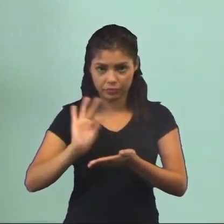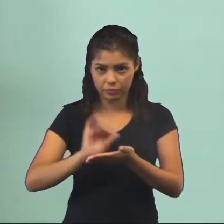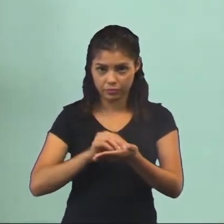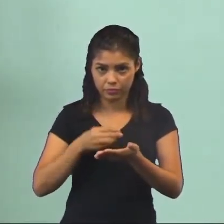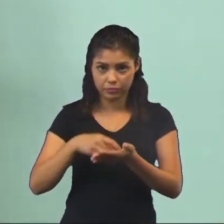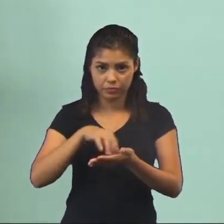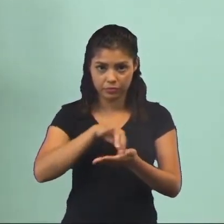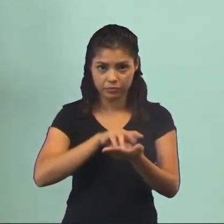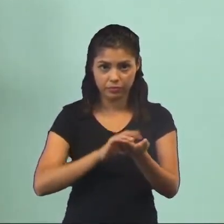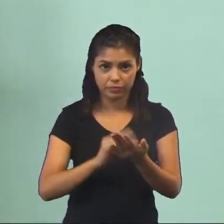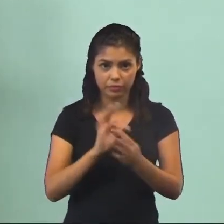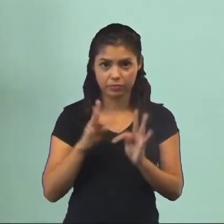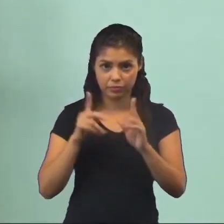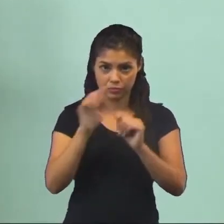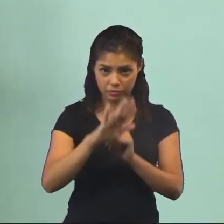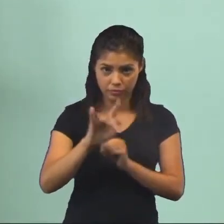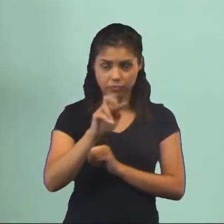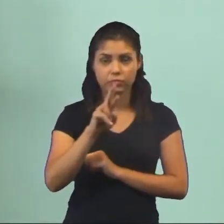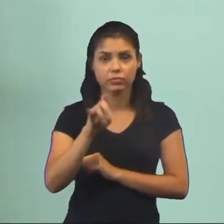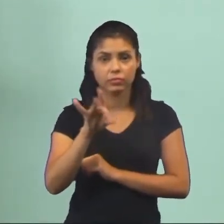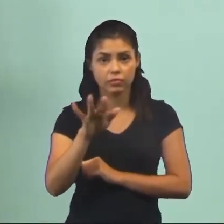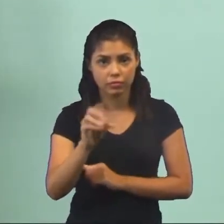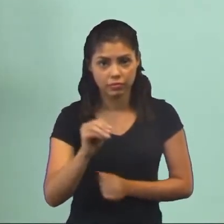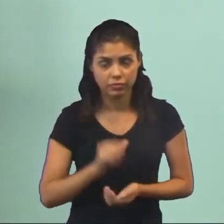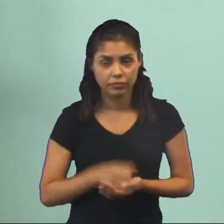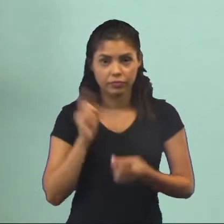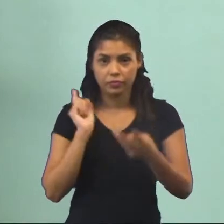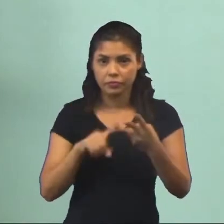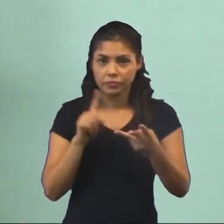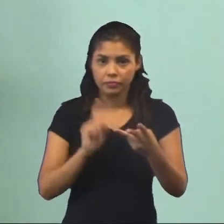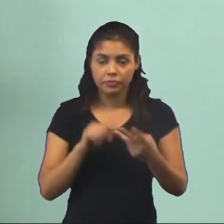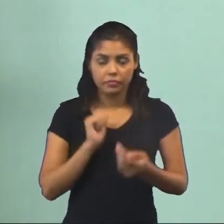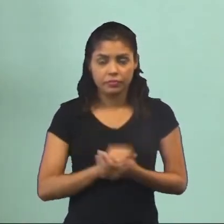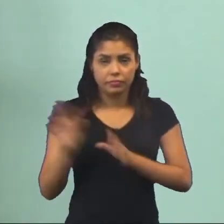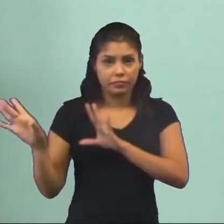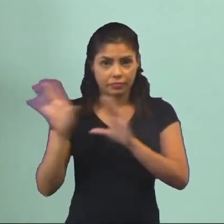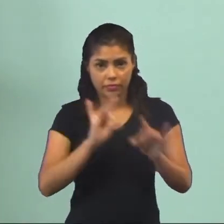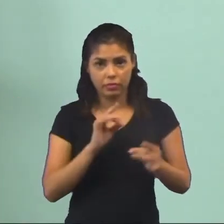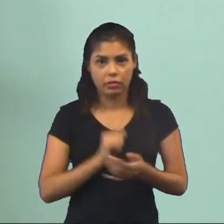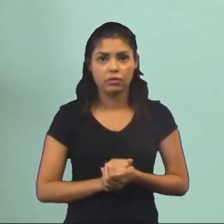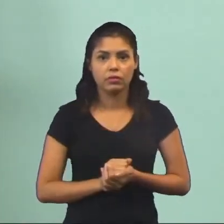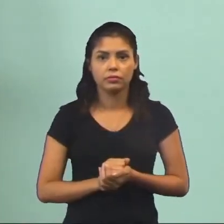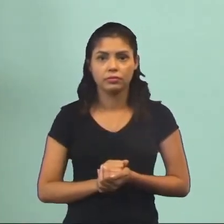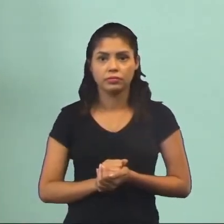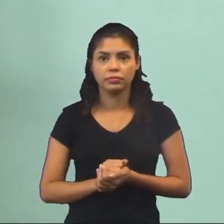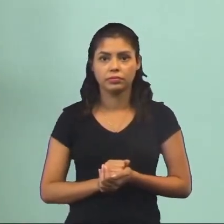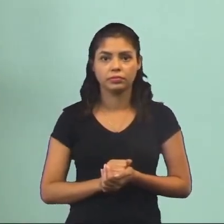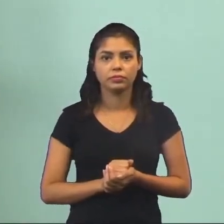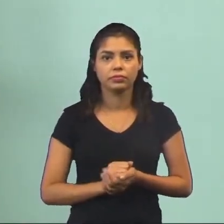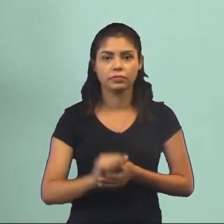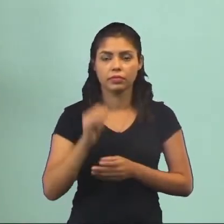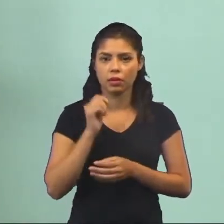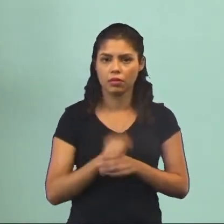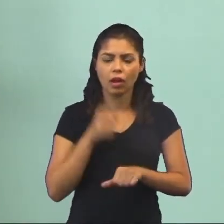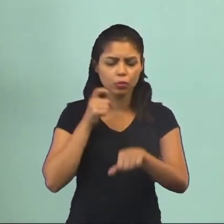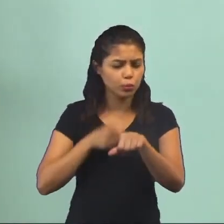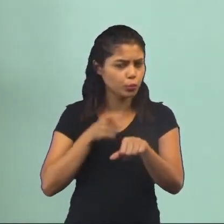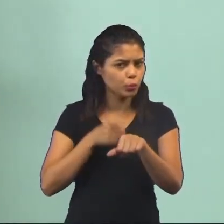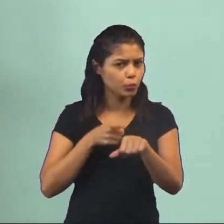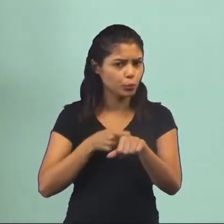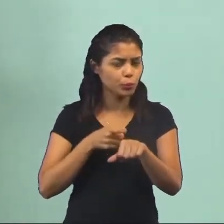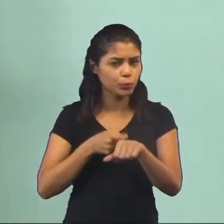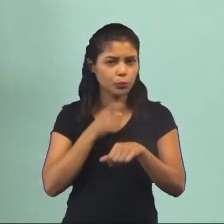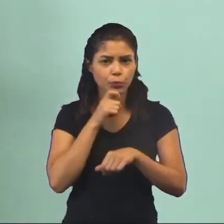no granulado. Número 3. Leve à geladeira para